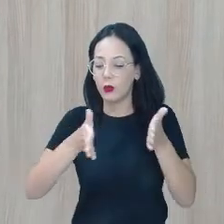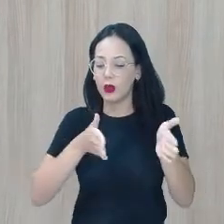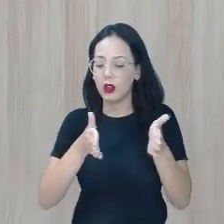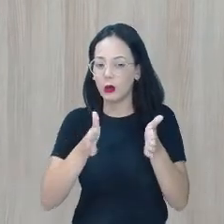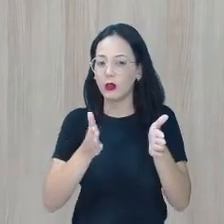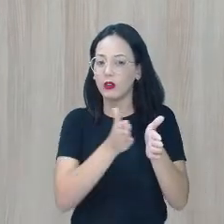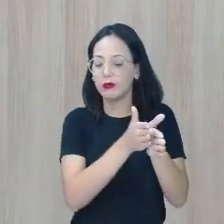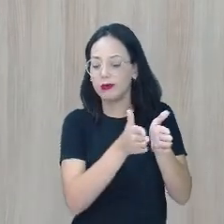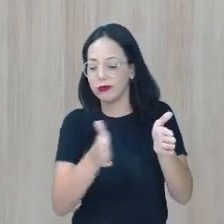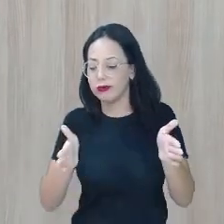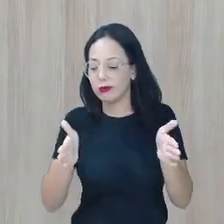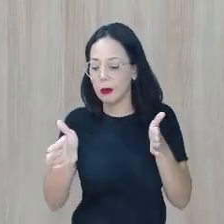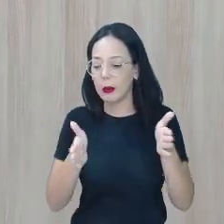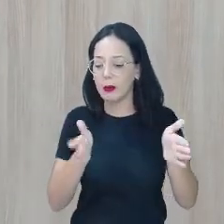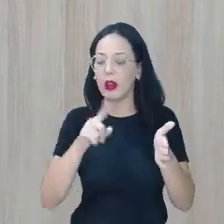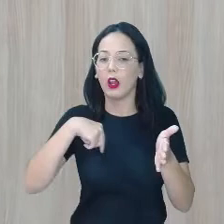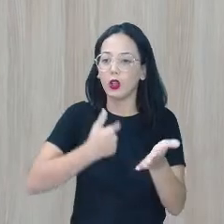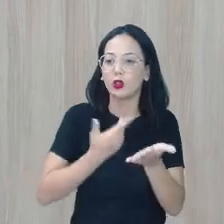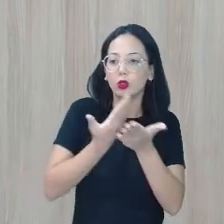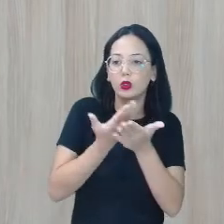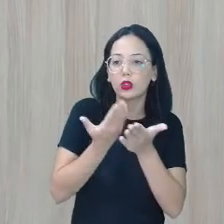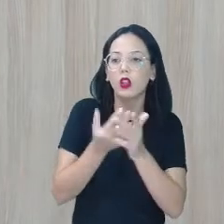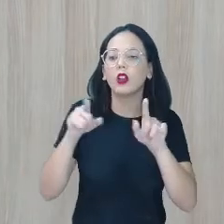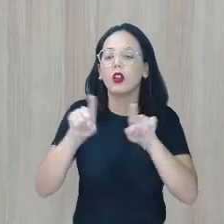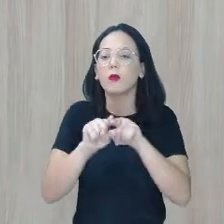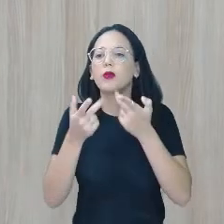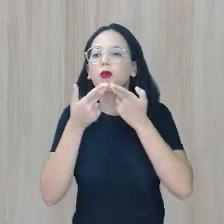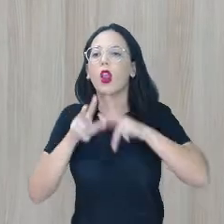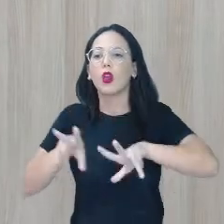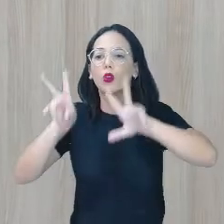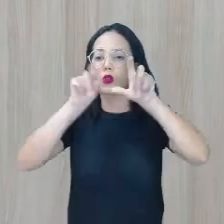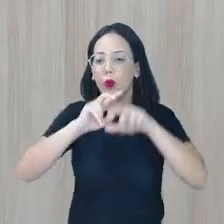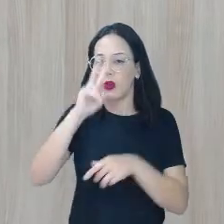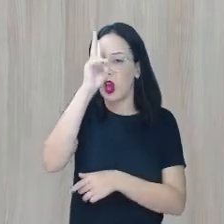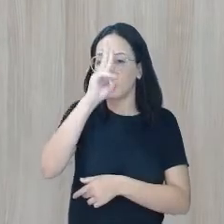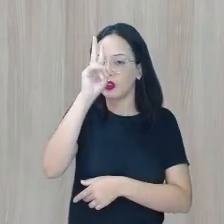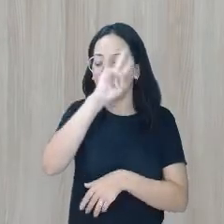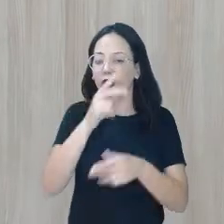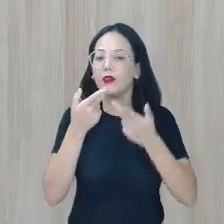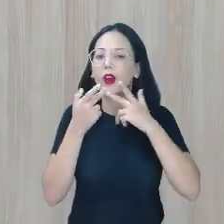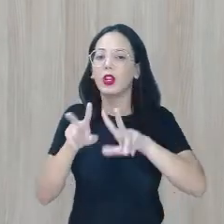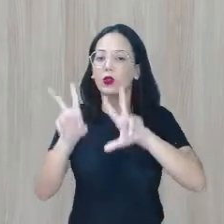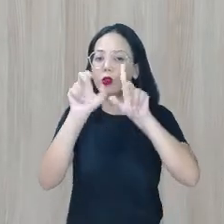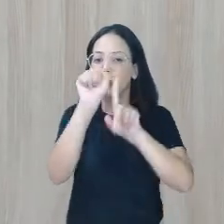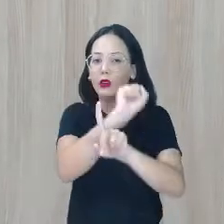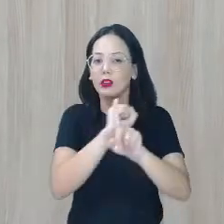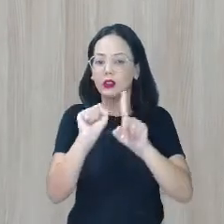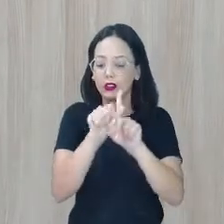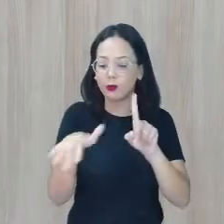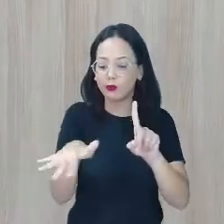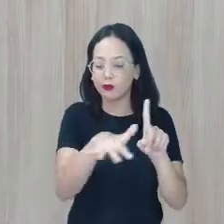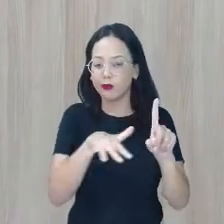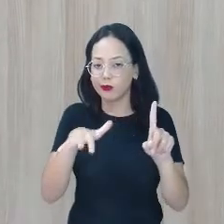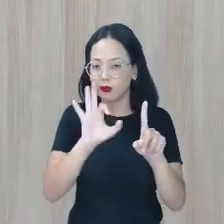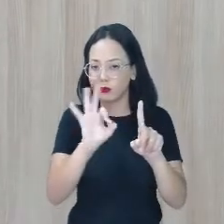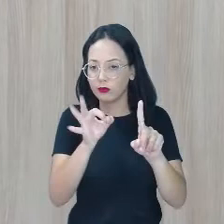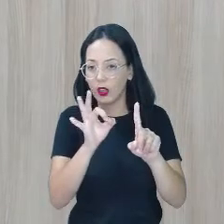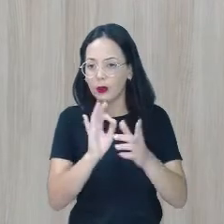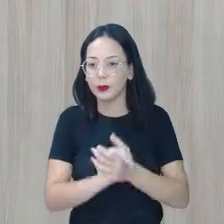gente está estudando, e a gente vai tratar um pouco, né, da sua história, abordando sobre a sua sociedade, ok?